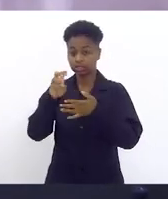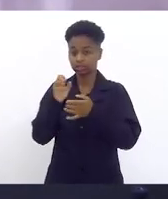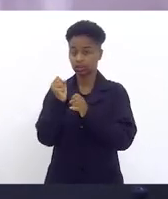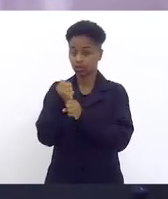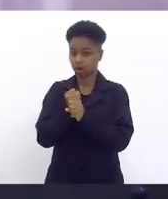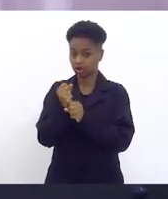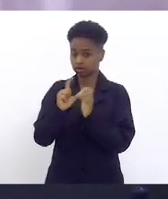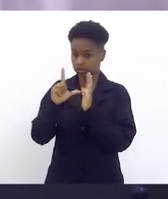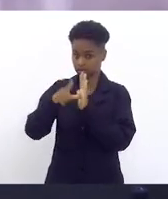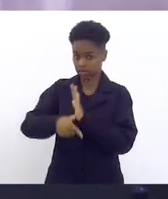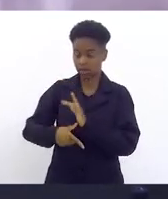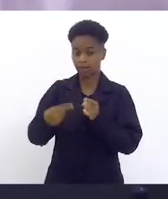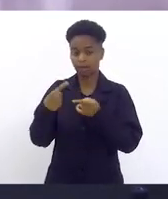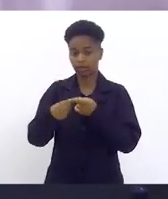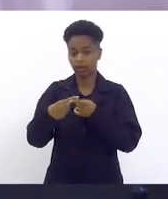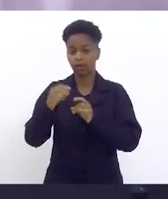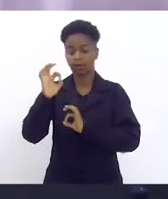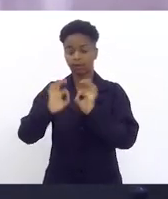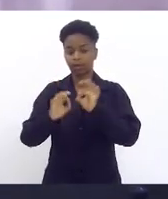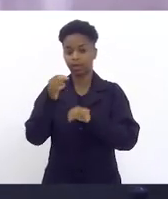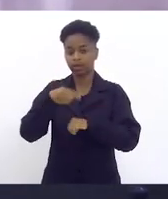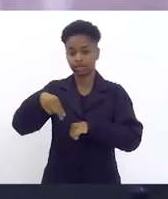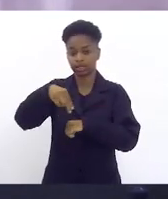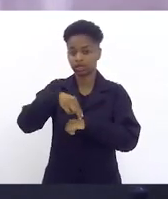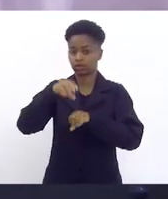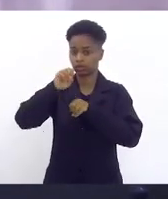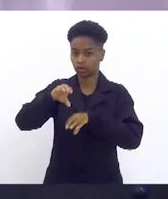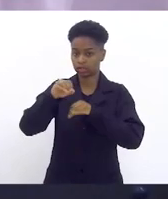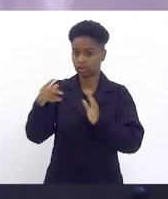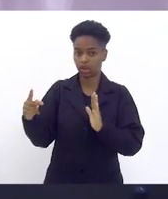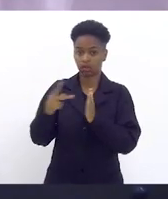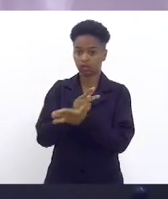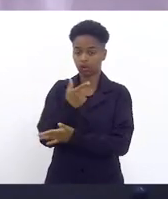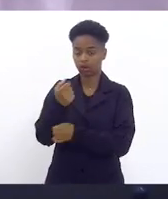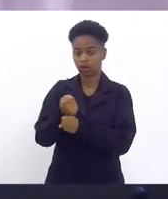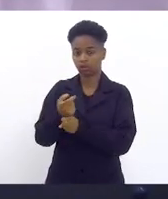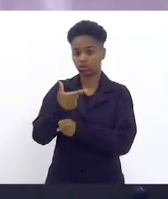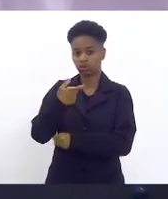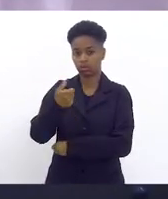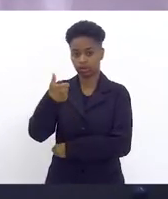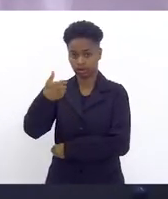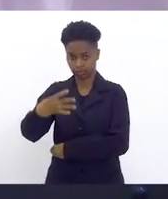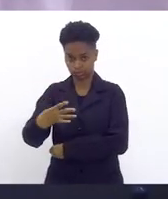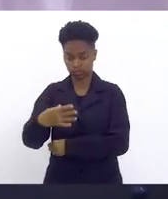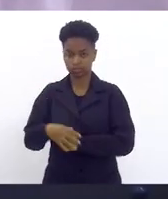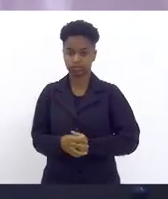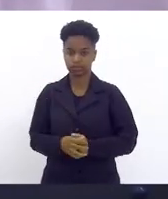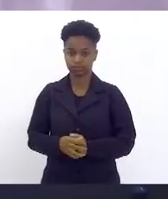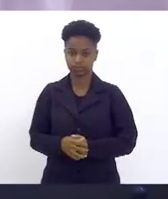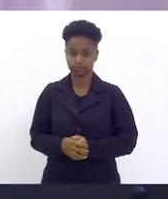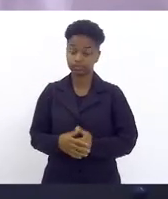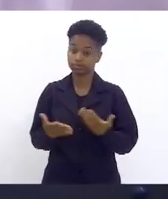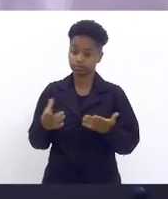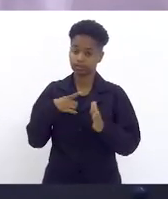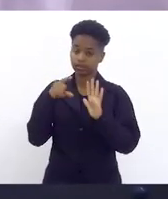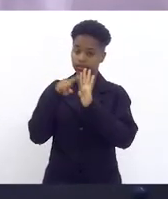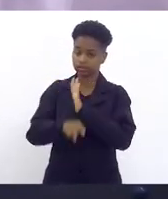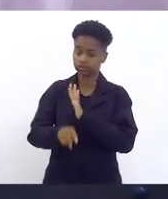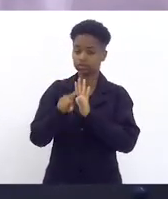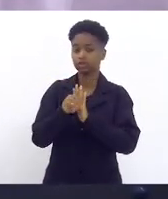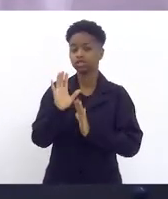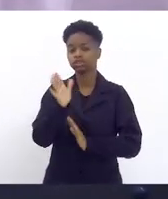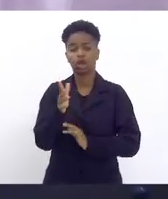uma vez que o plano nacional de educação é de 2014 aqui já há um questionamento sobre